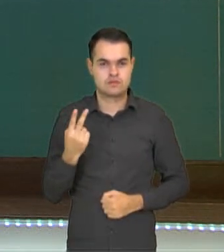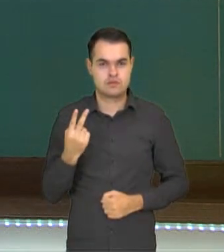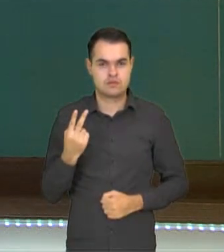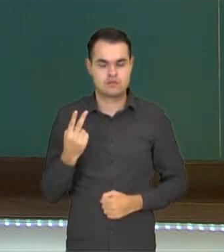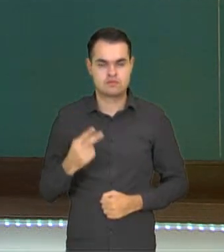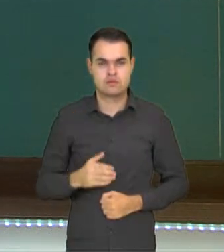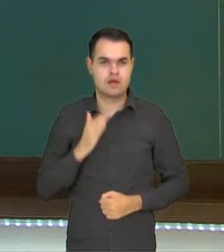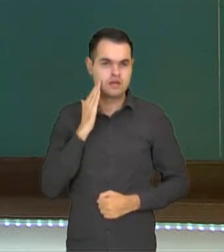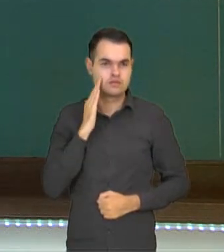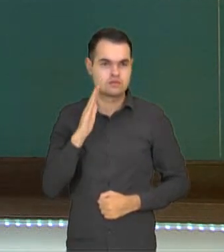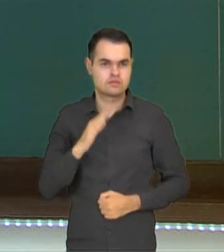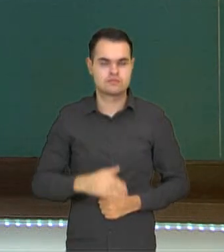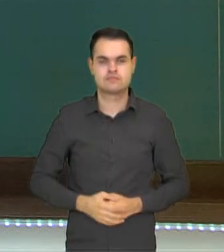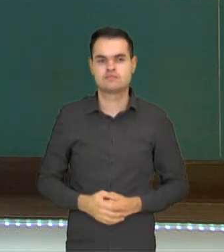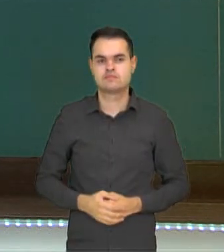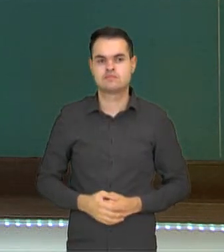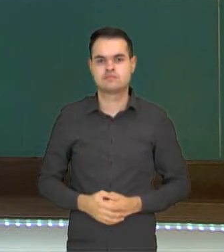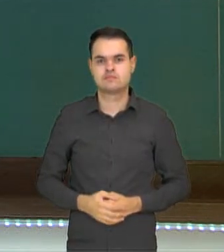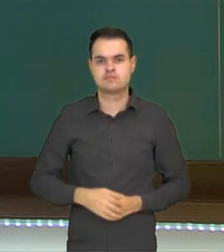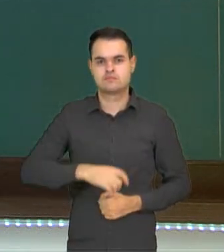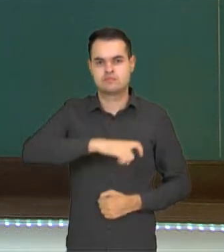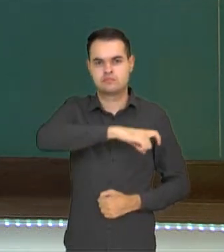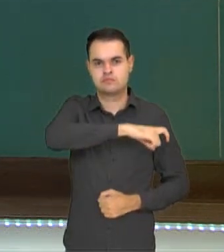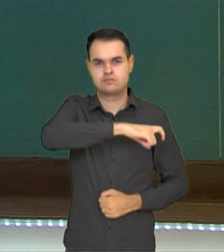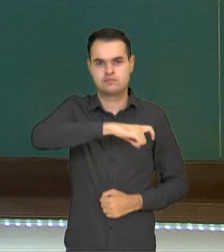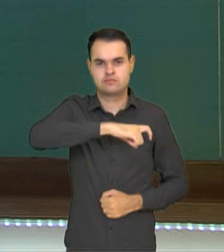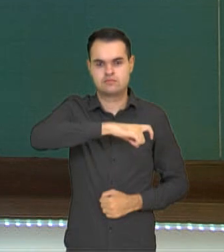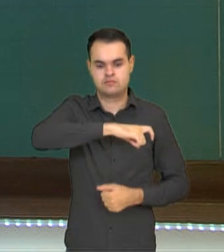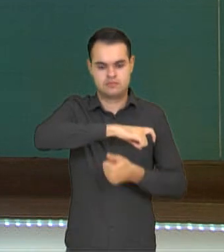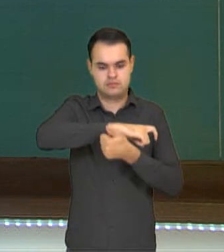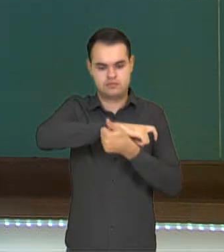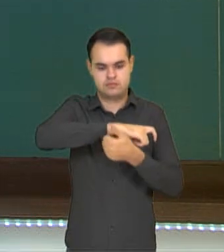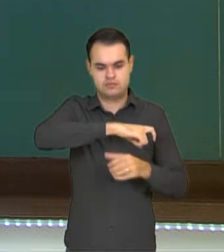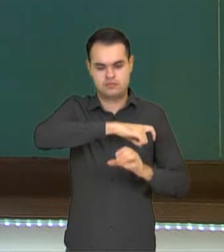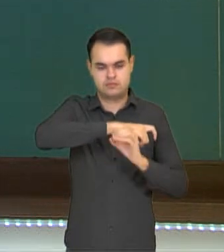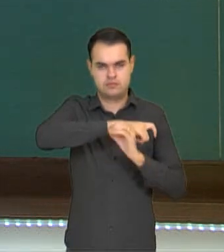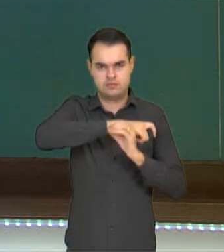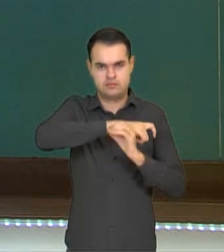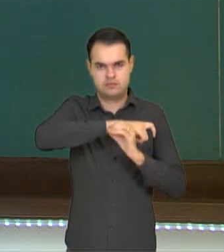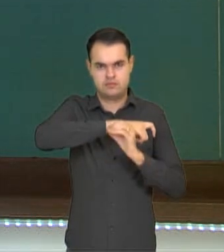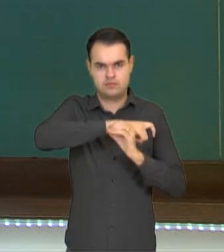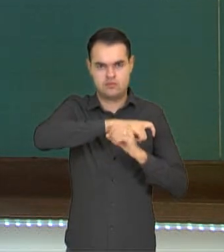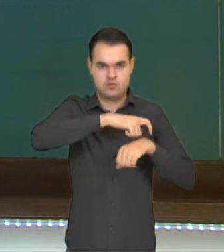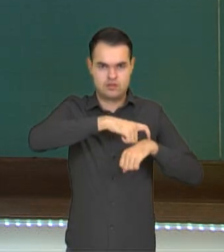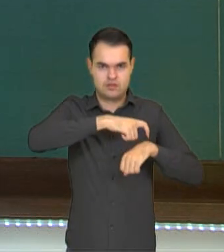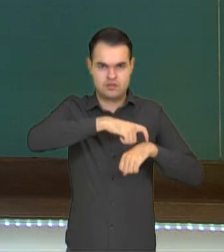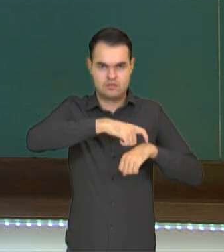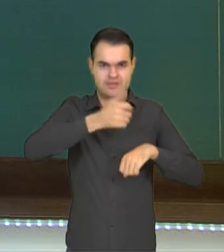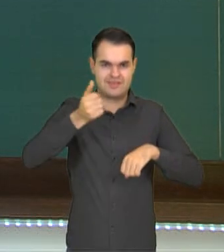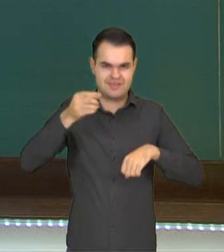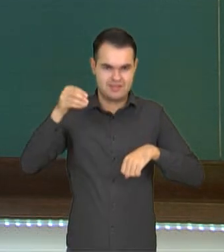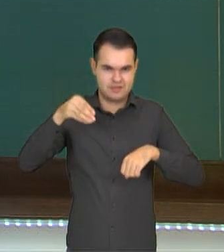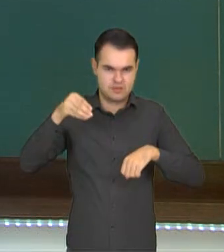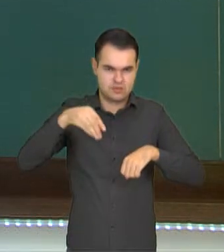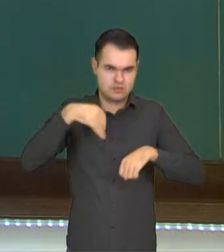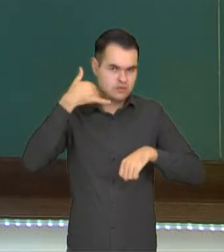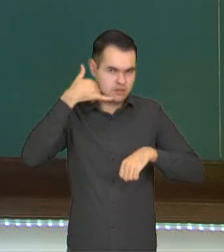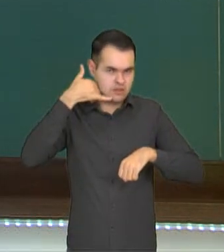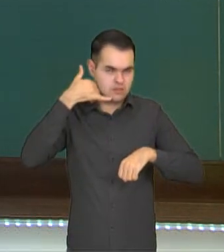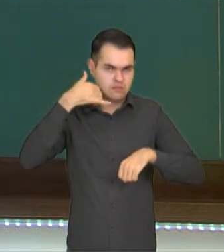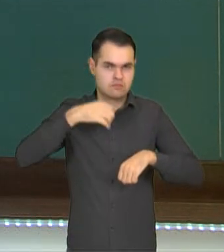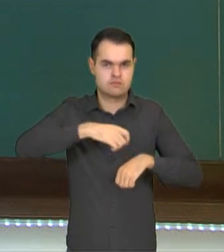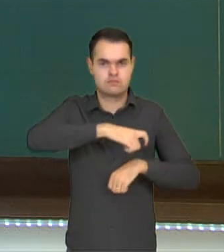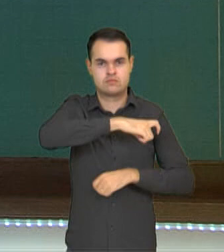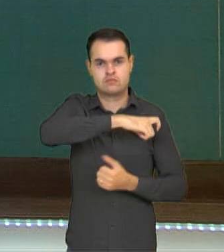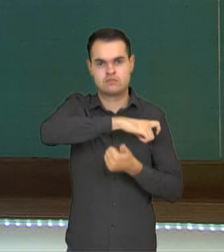marquei de azul, veja bem. Quando o x for 10, né, quando o tempo de ligação for 10 minutos, nós temos lá o valor